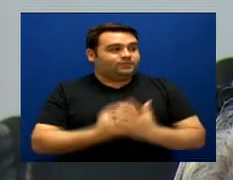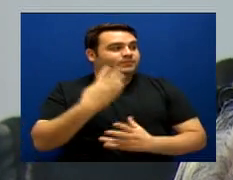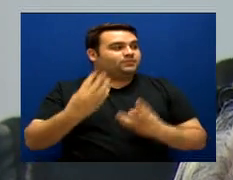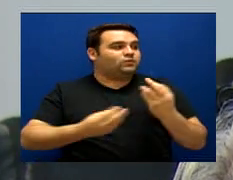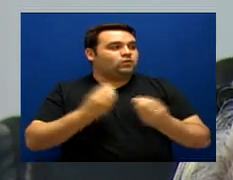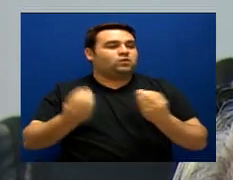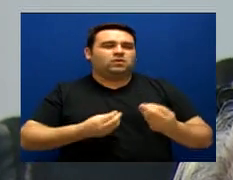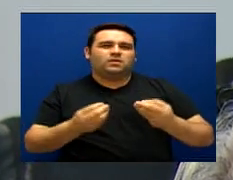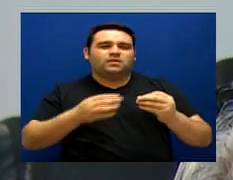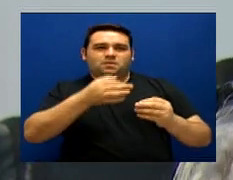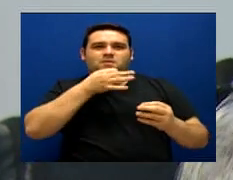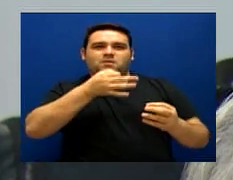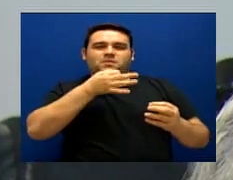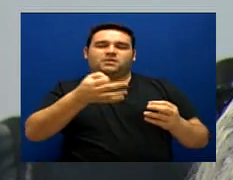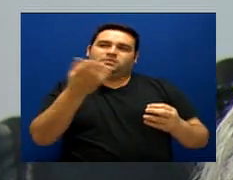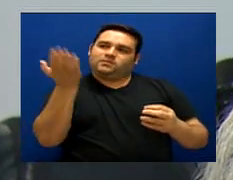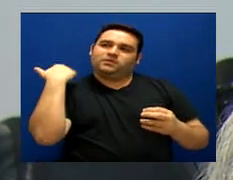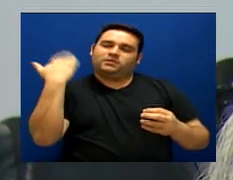disso.